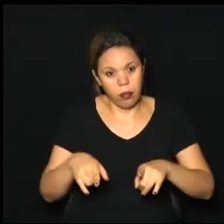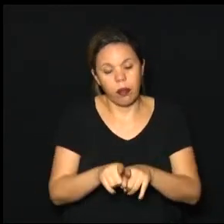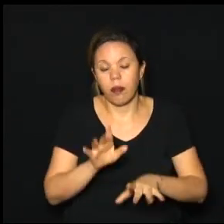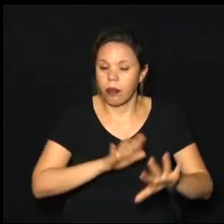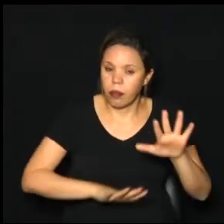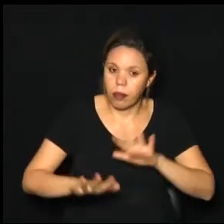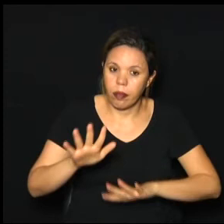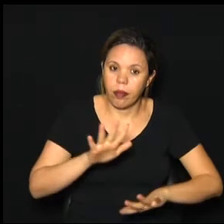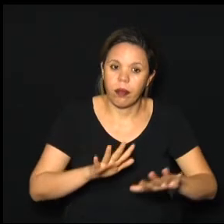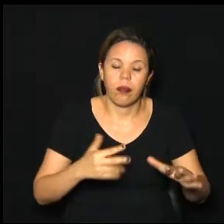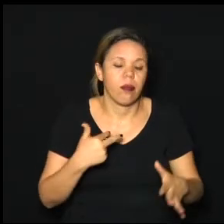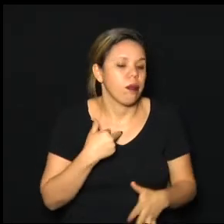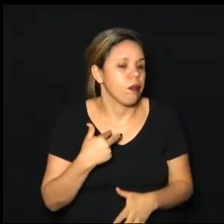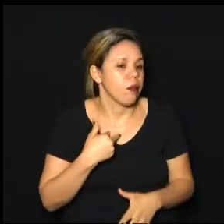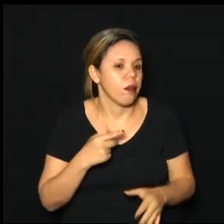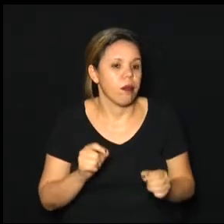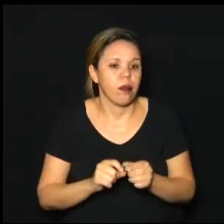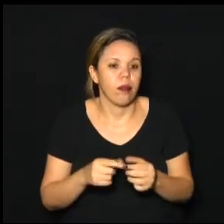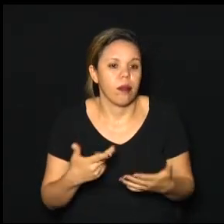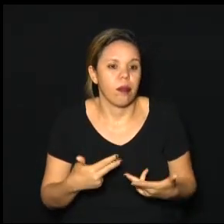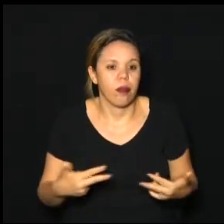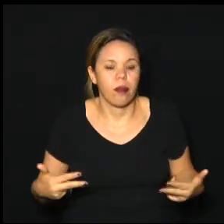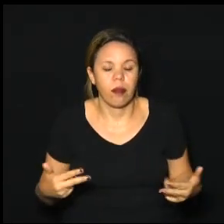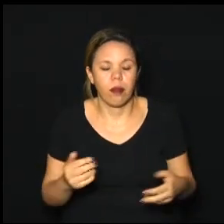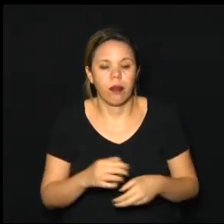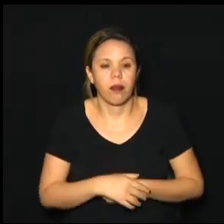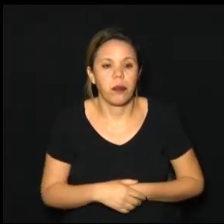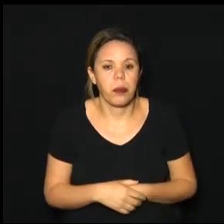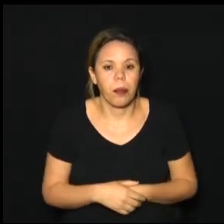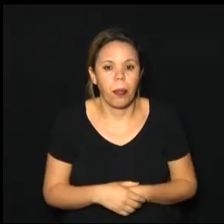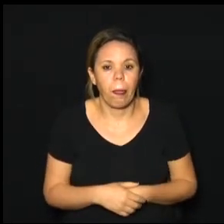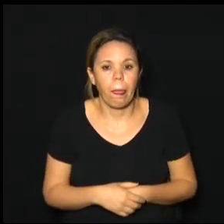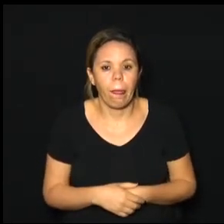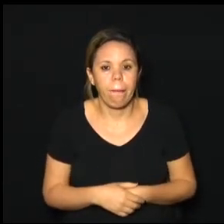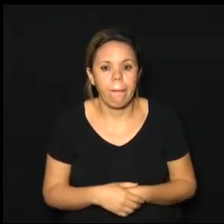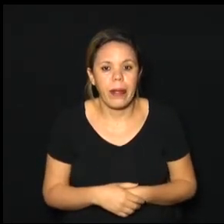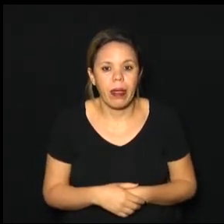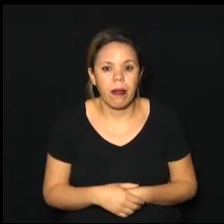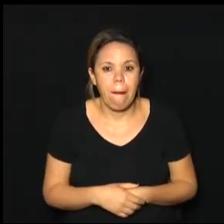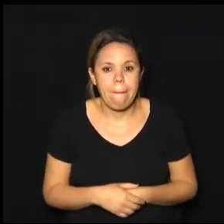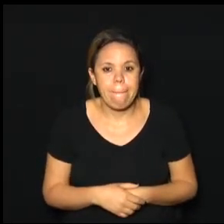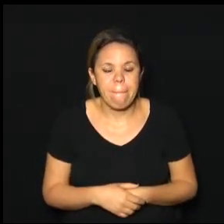cuidado. Não pode fazer nenhum tipo de